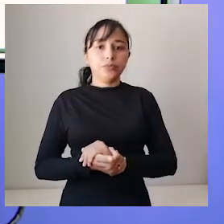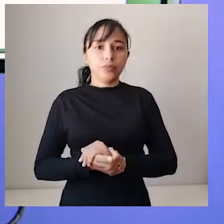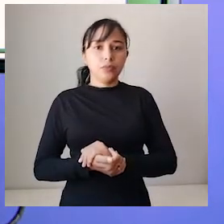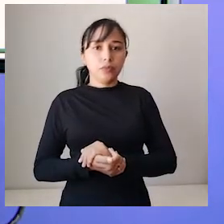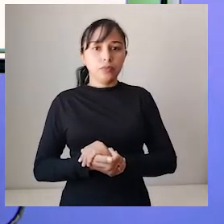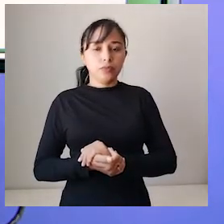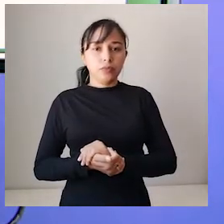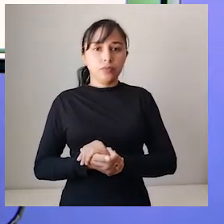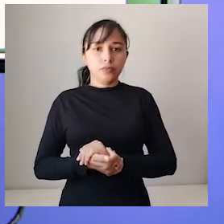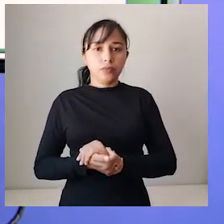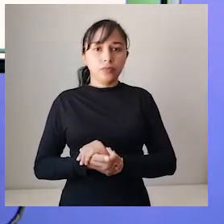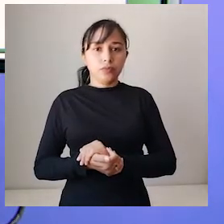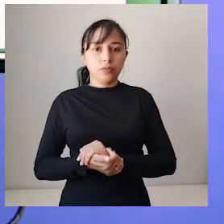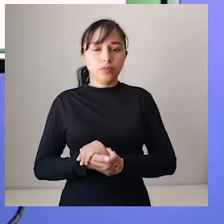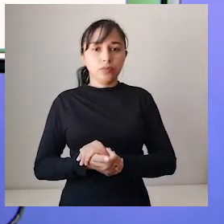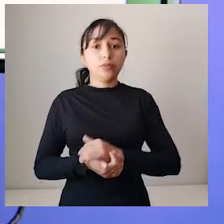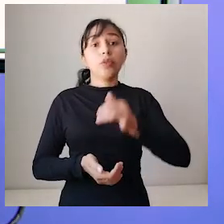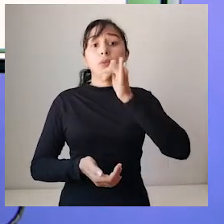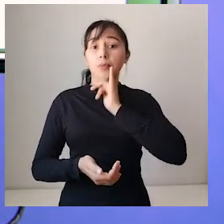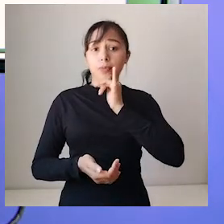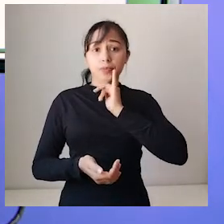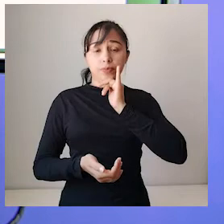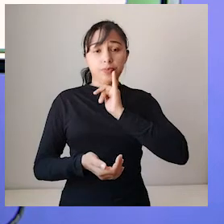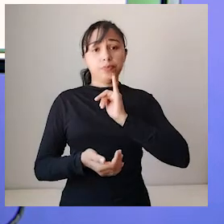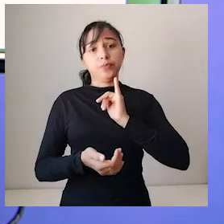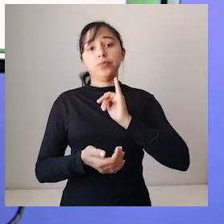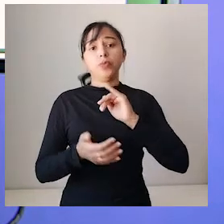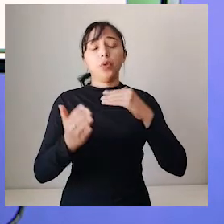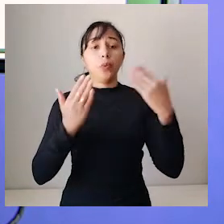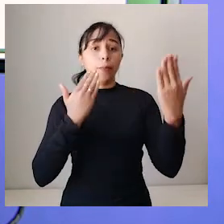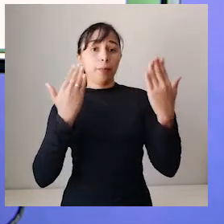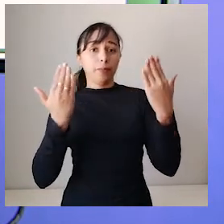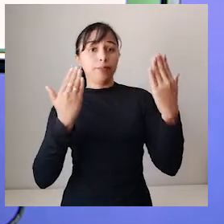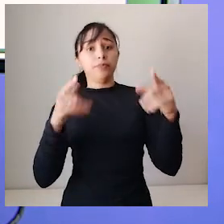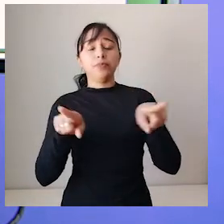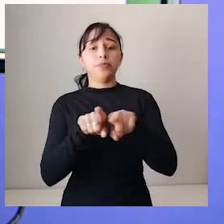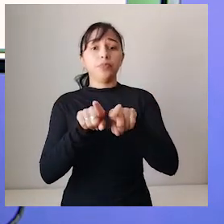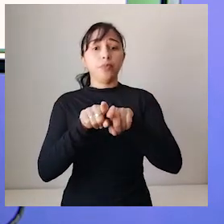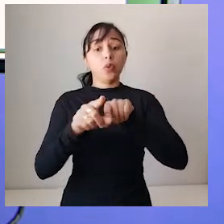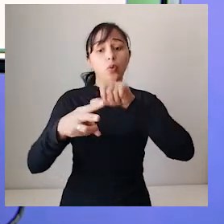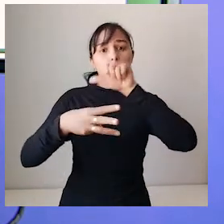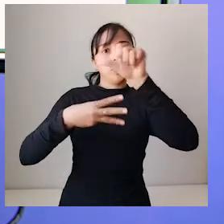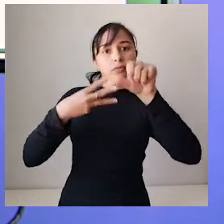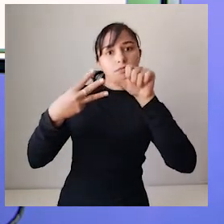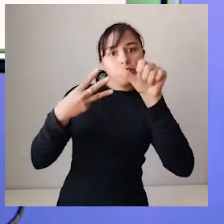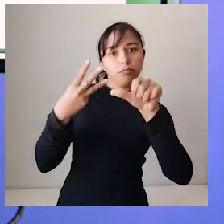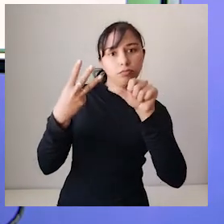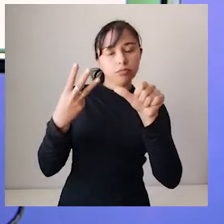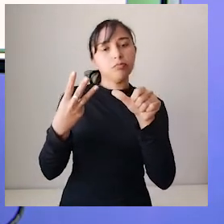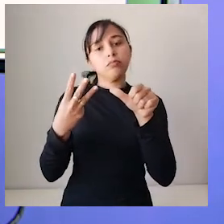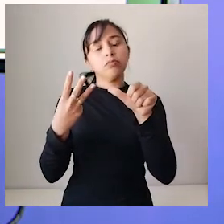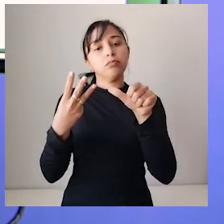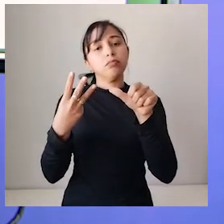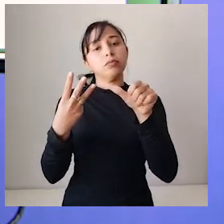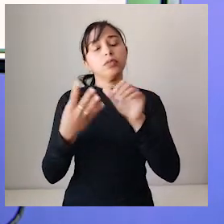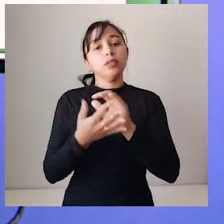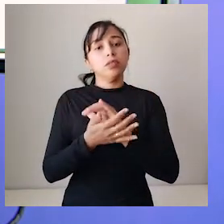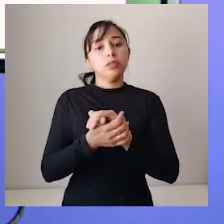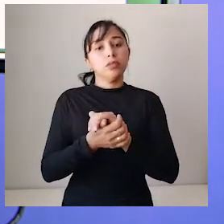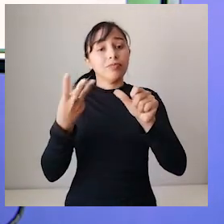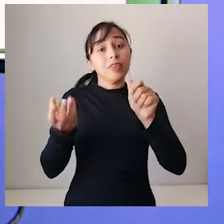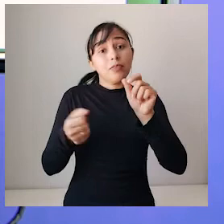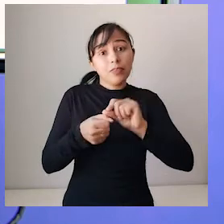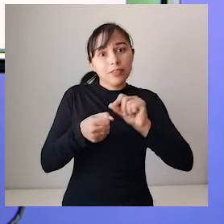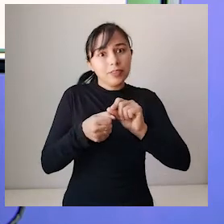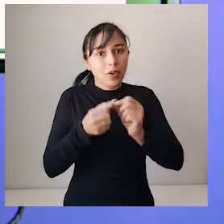Quando nós colocamos, por exemplo, associando aqui já com as mudanças de estado físico, colocamos um alimento,